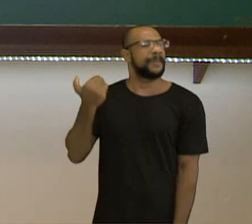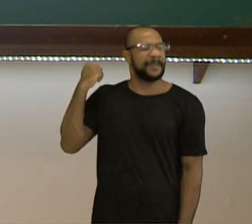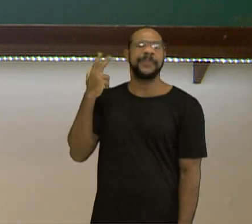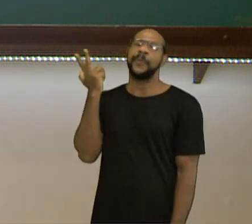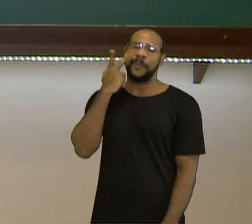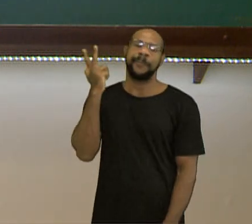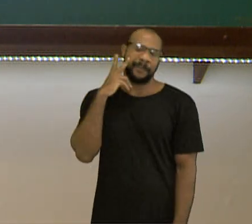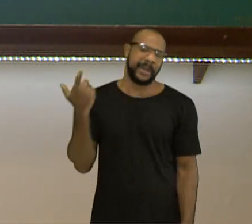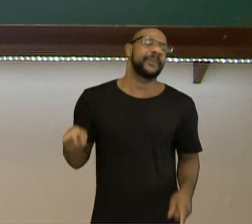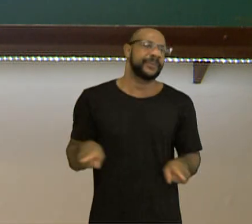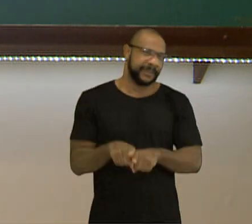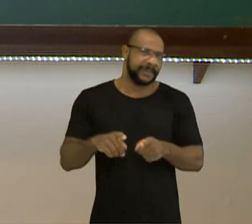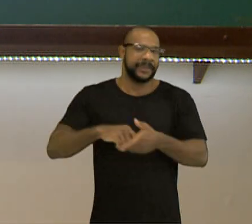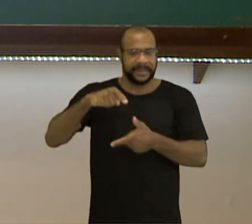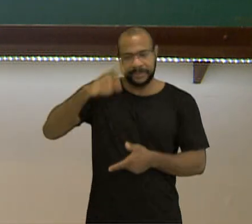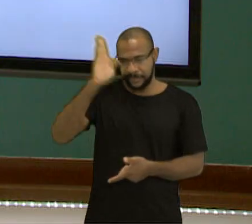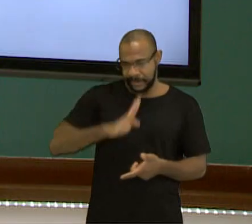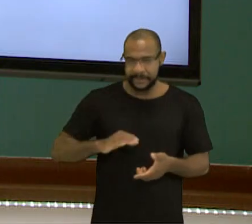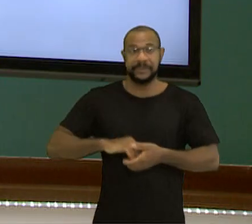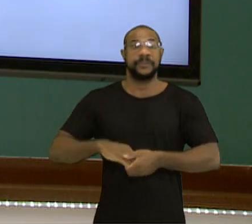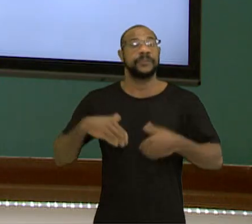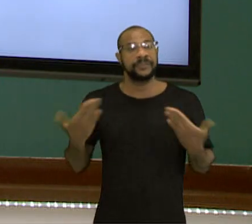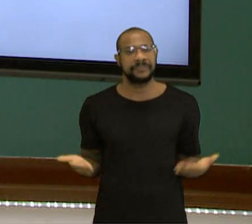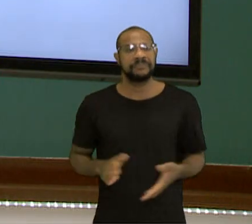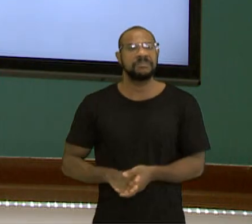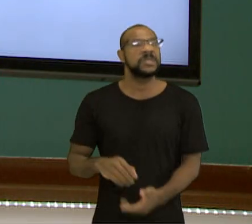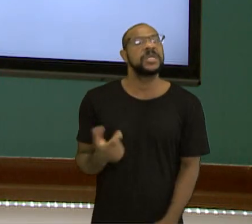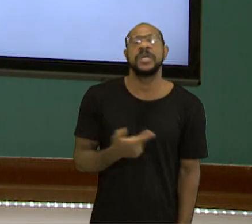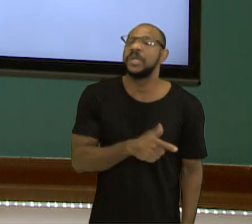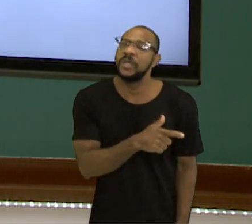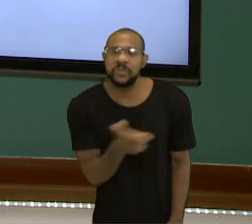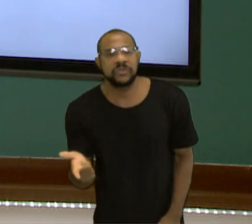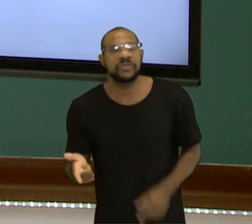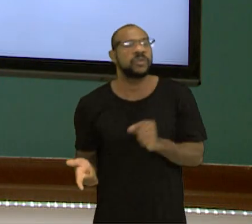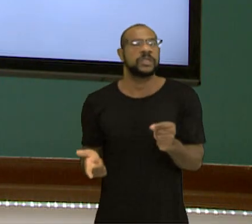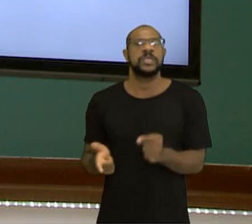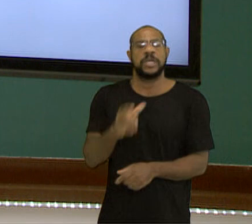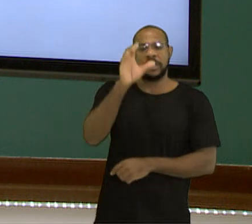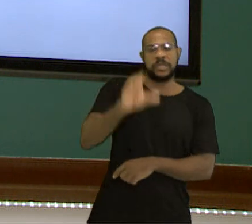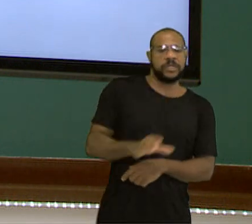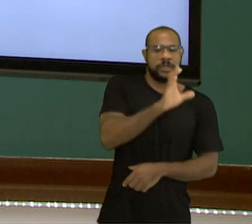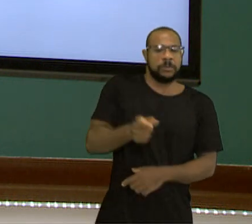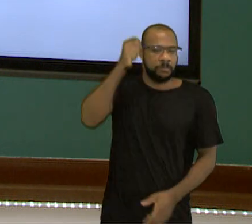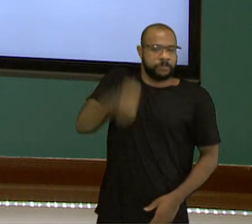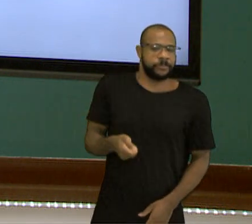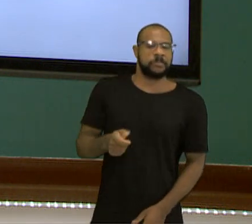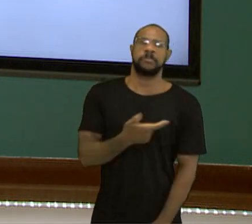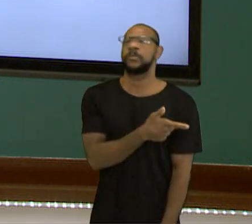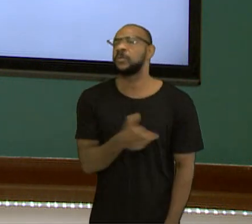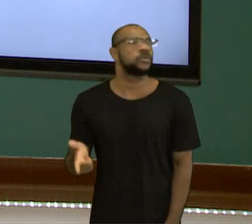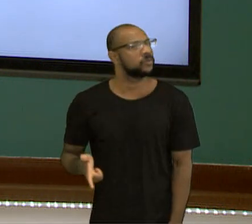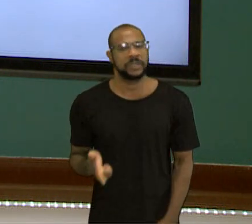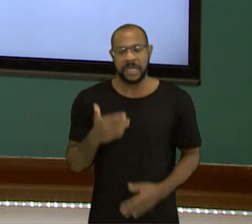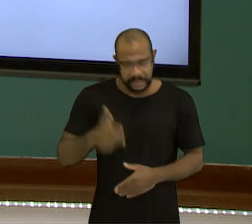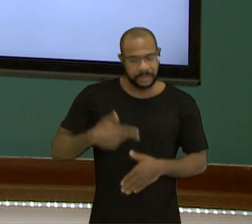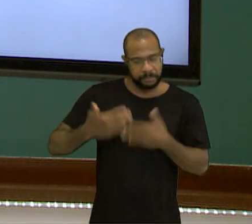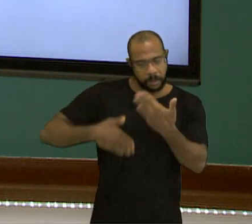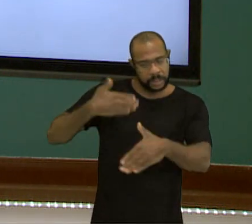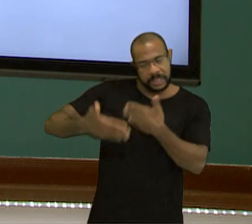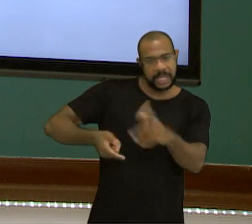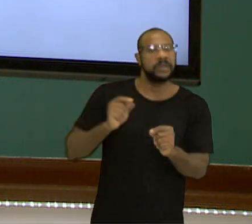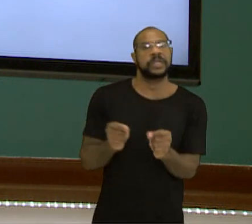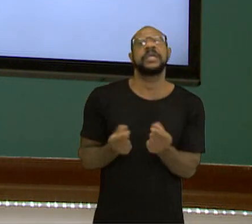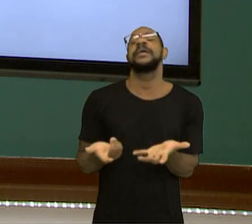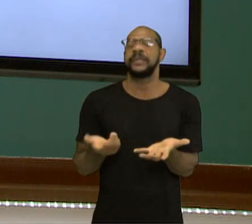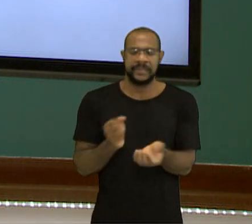africanos e africanas escravizados no Brasil. Não havia a oposição da Igreja Católica nesse processo de escravização dos africanos